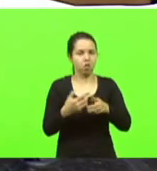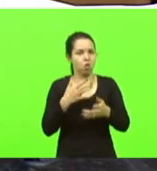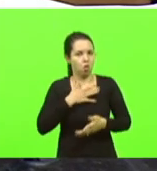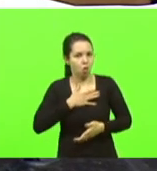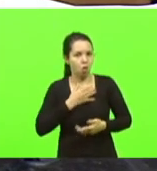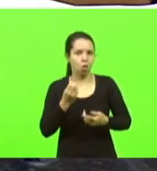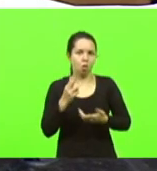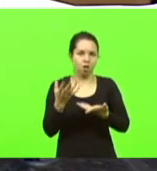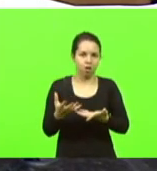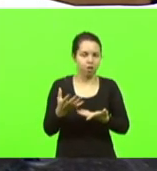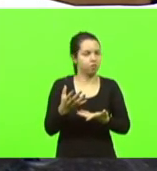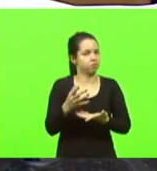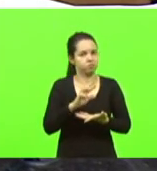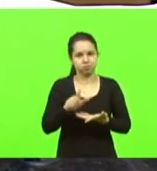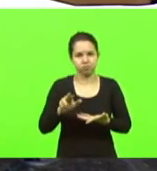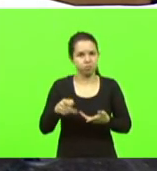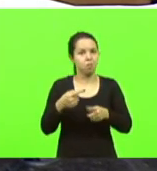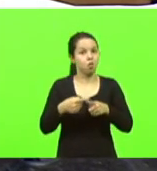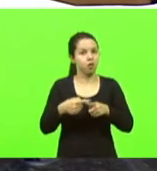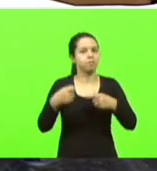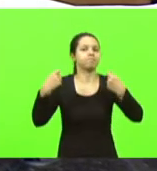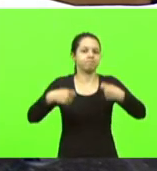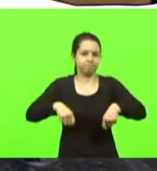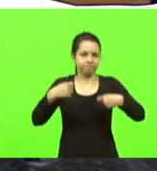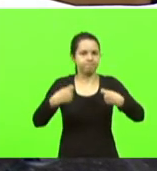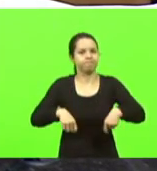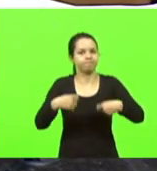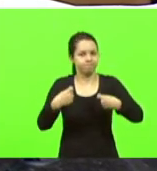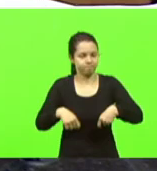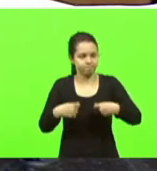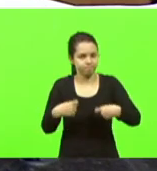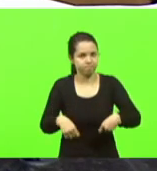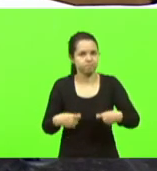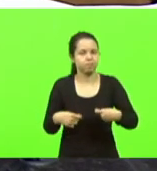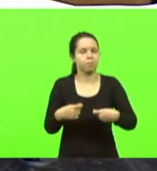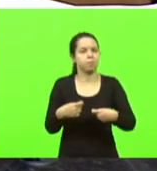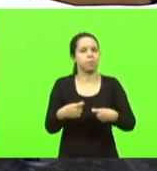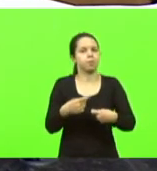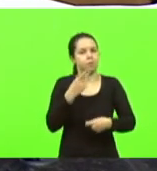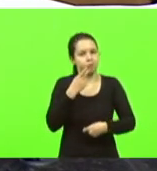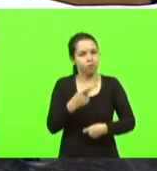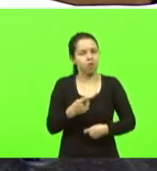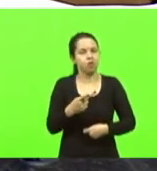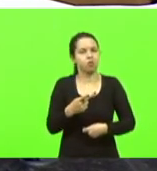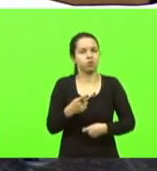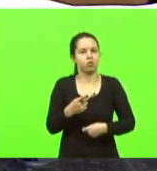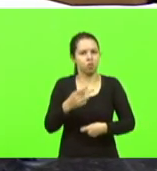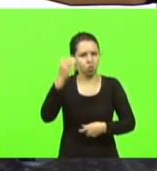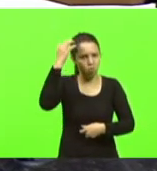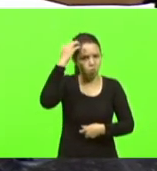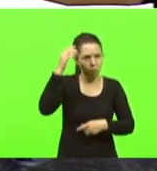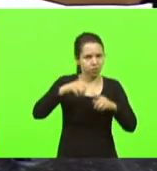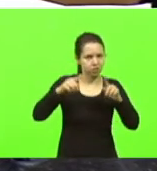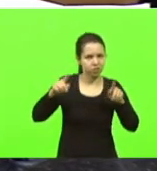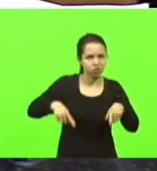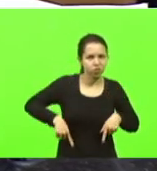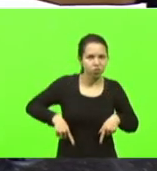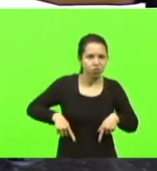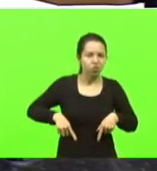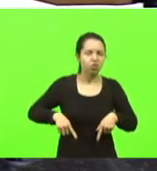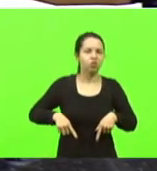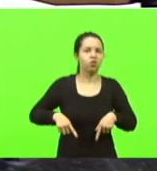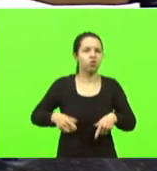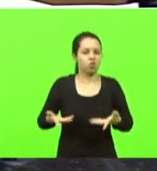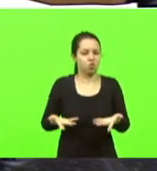mas sim porque eu a necessidade a necessidade do que eu digo que e não é culpa do Servidor que hoje nós